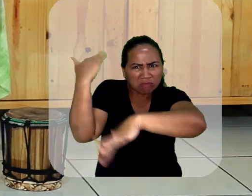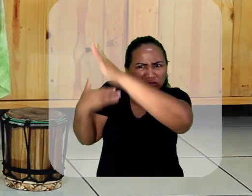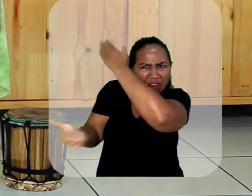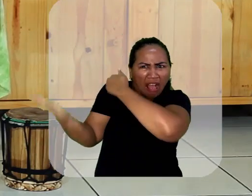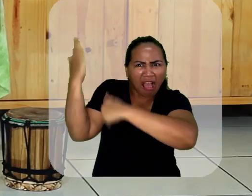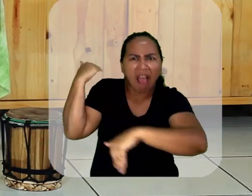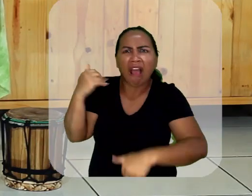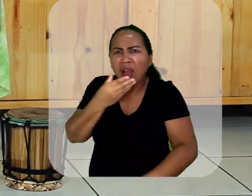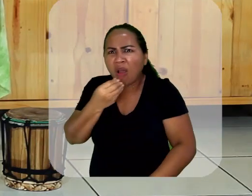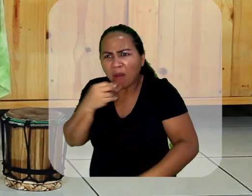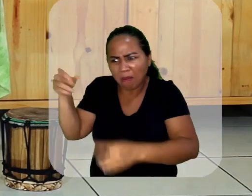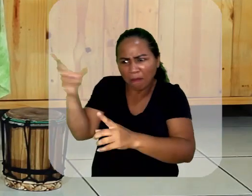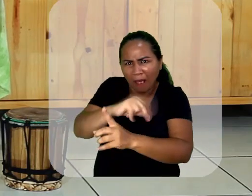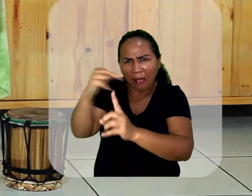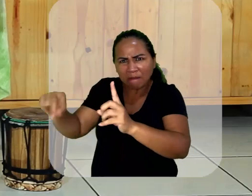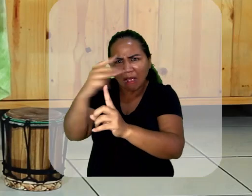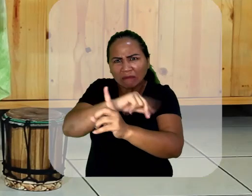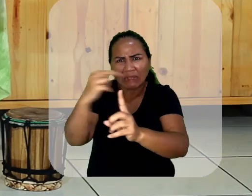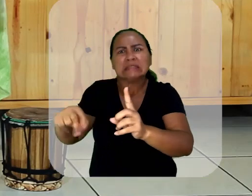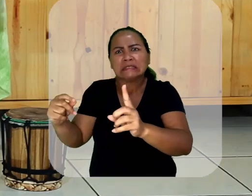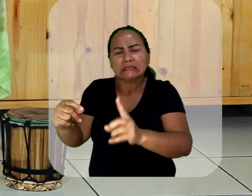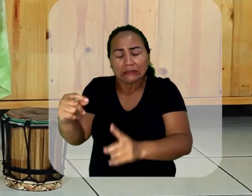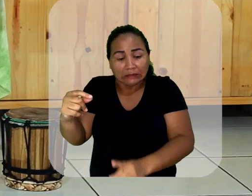preparado com requintes de crueldades.